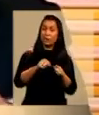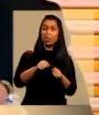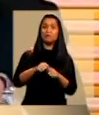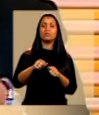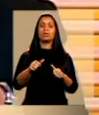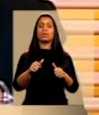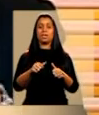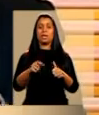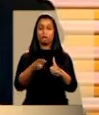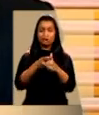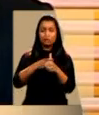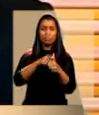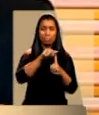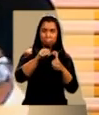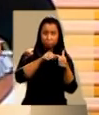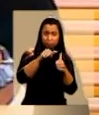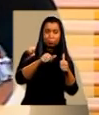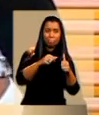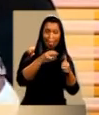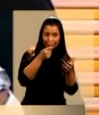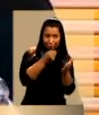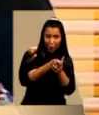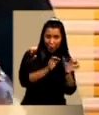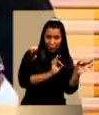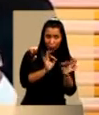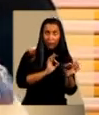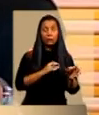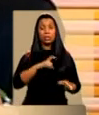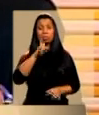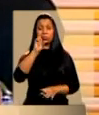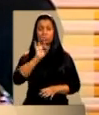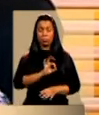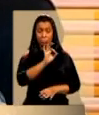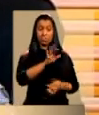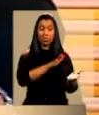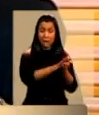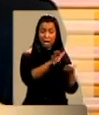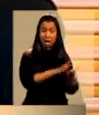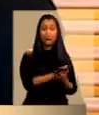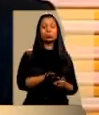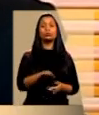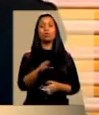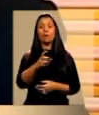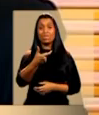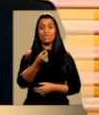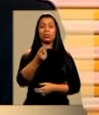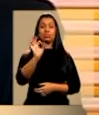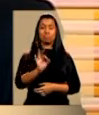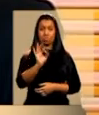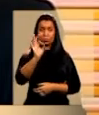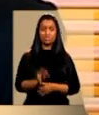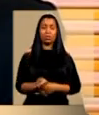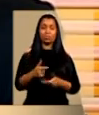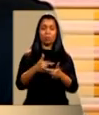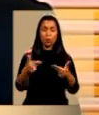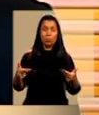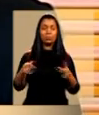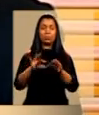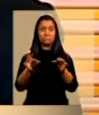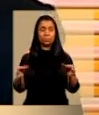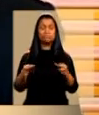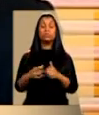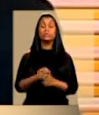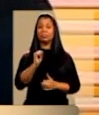vai fazer uma renegociação de dívidas, saiba que você tem teu orçamento, 50% para os seus gastos essenciais, 20% para os seus